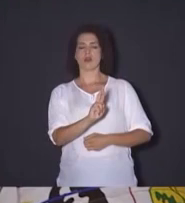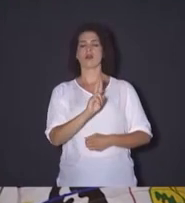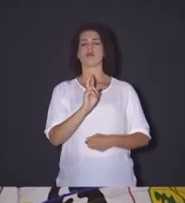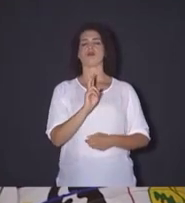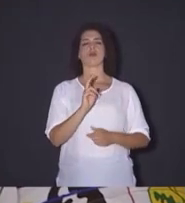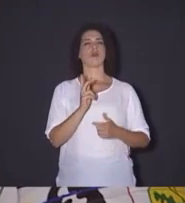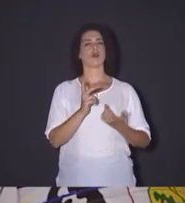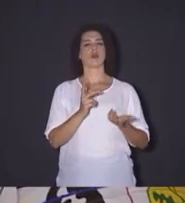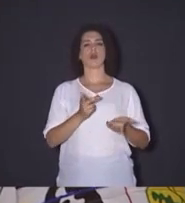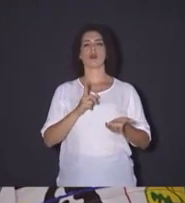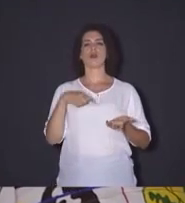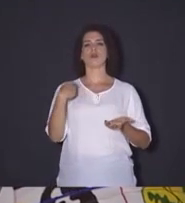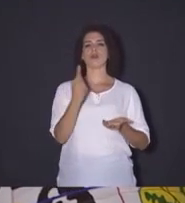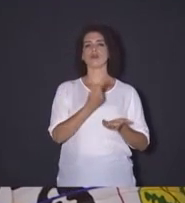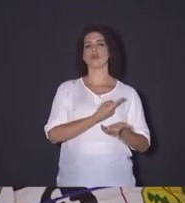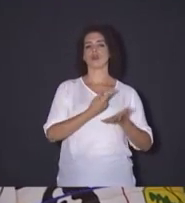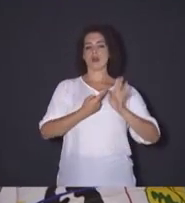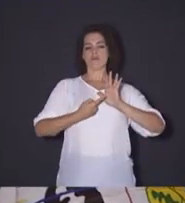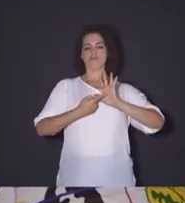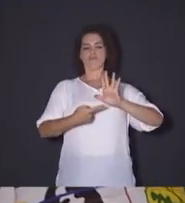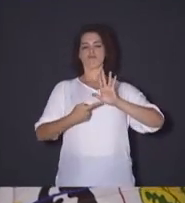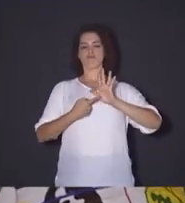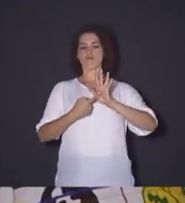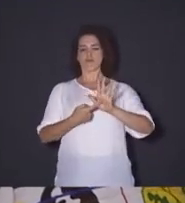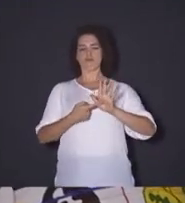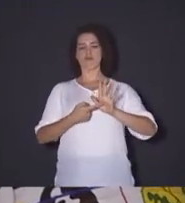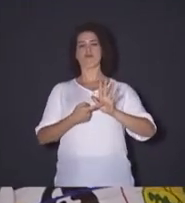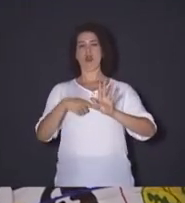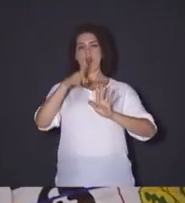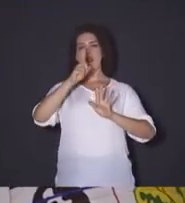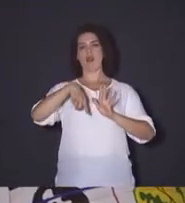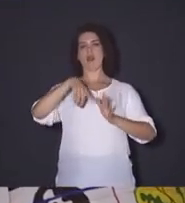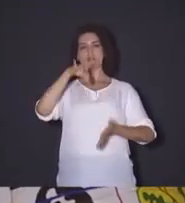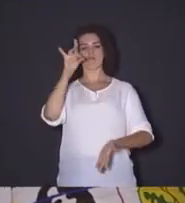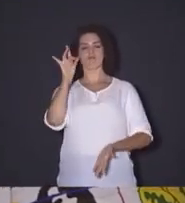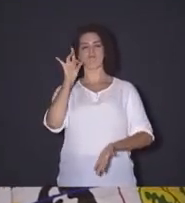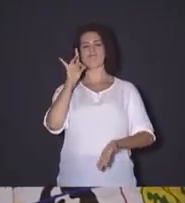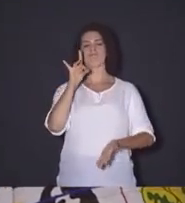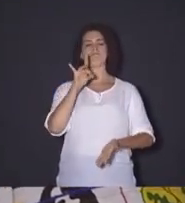nosso ice as nossas manifestações elas sejam verdadeiramente